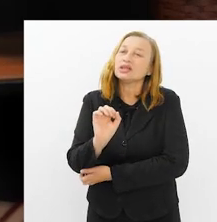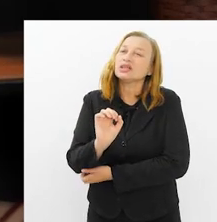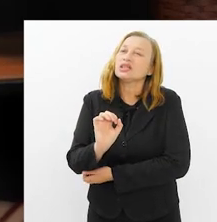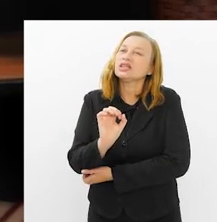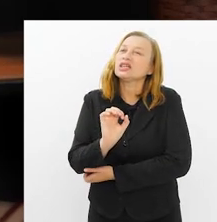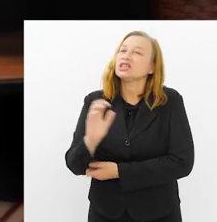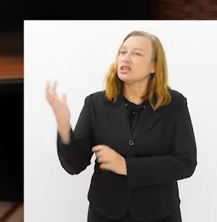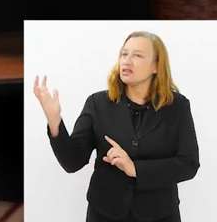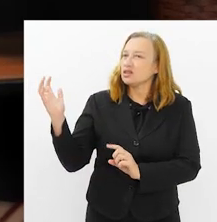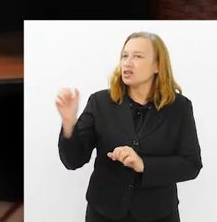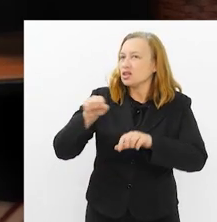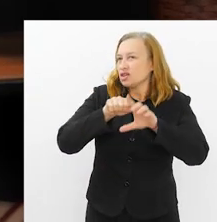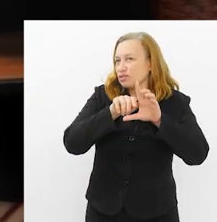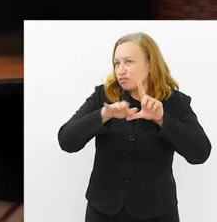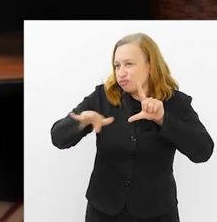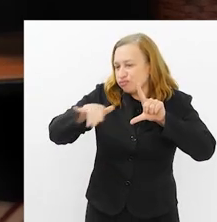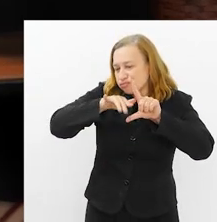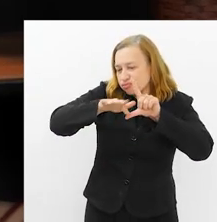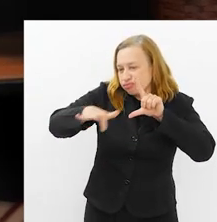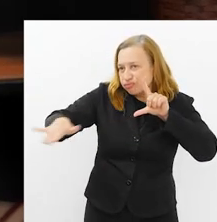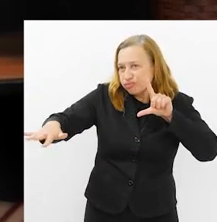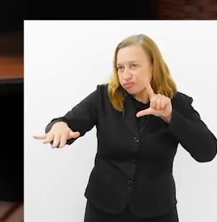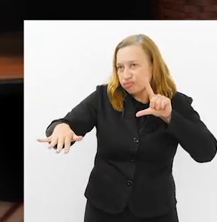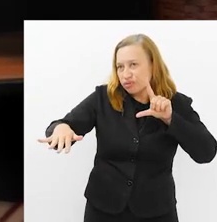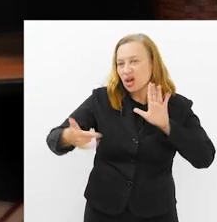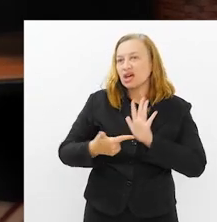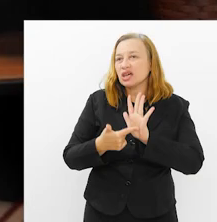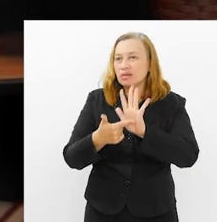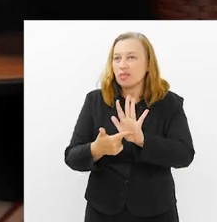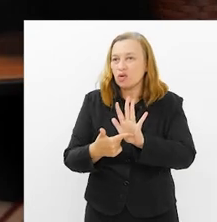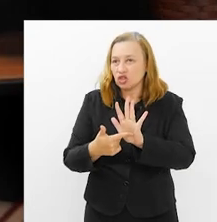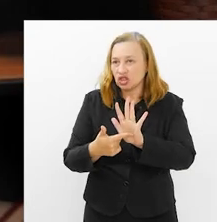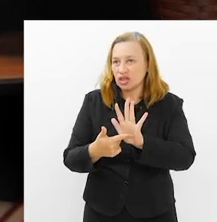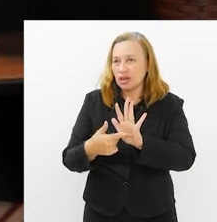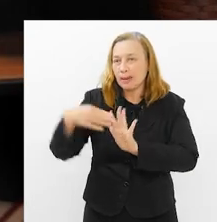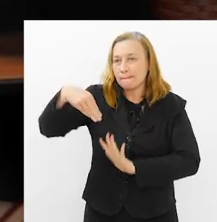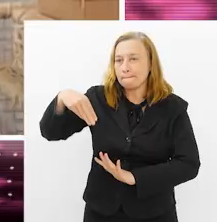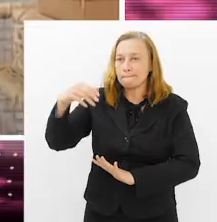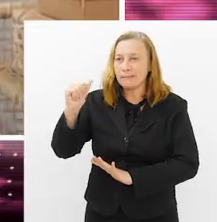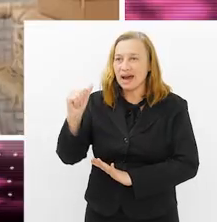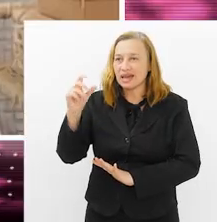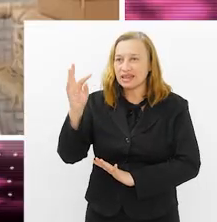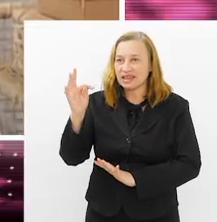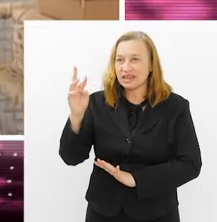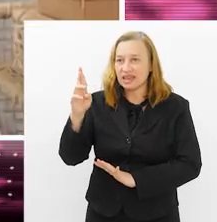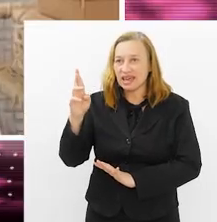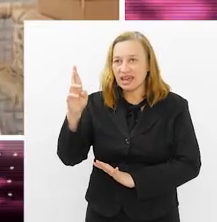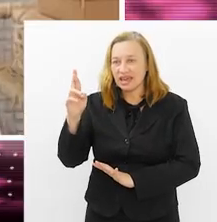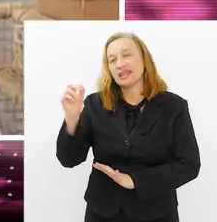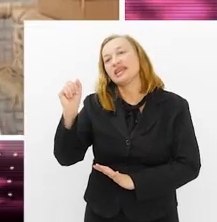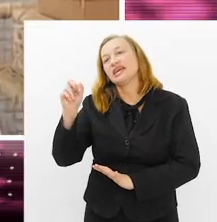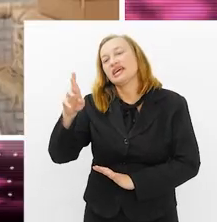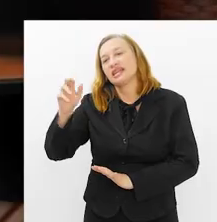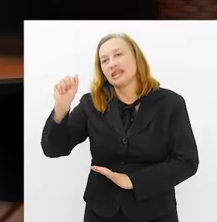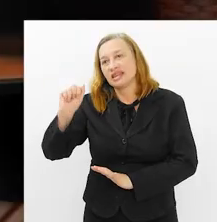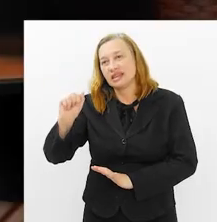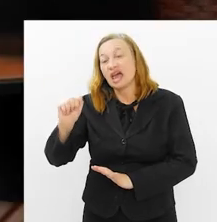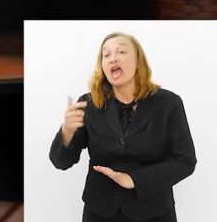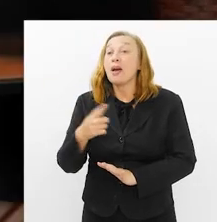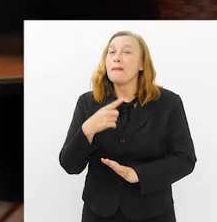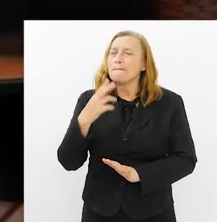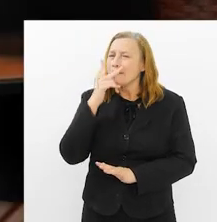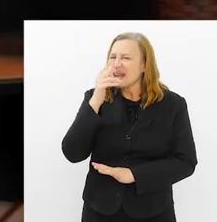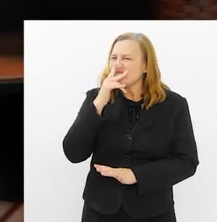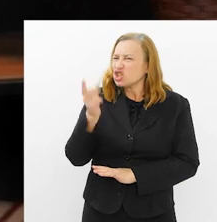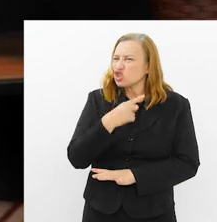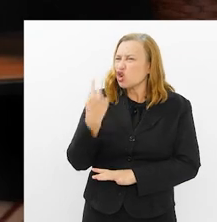da internet, a gente tem muitas influenciadoras digitais que mostram o maternar, né? Mas é como se nós, mulheres,